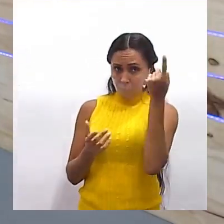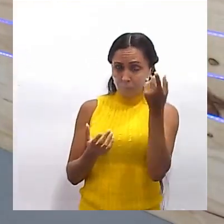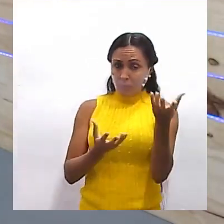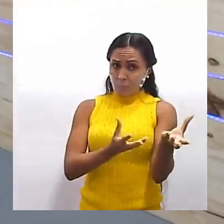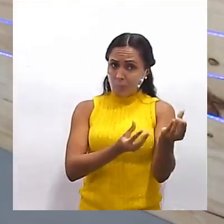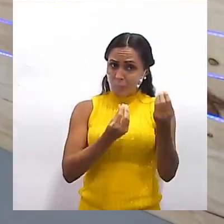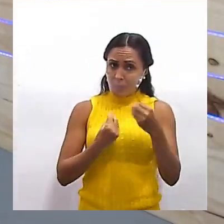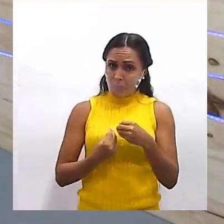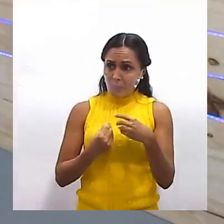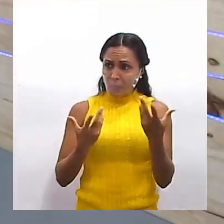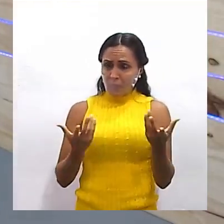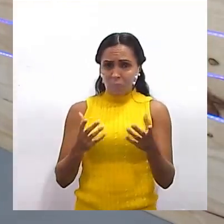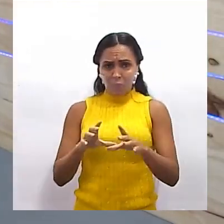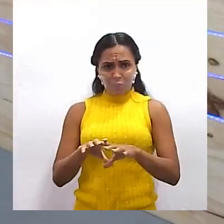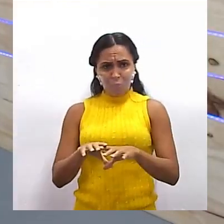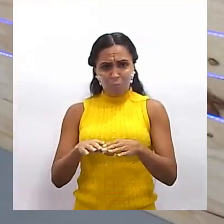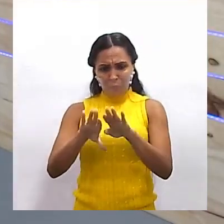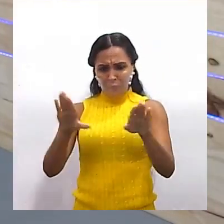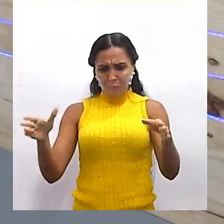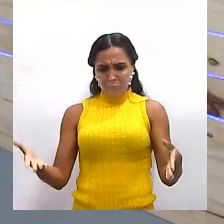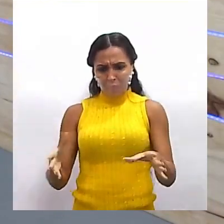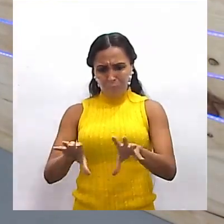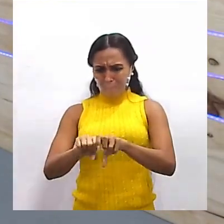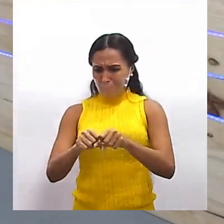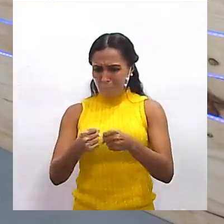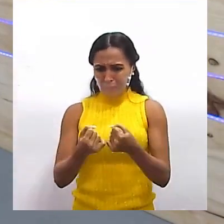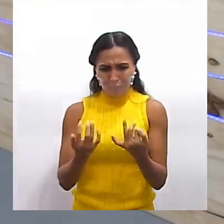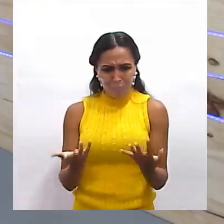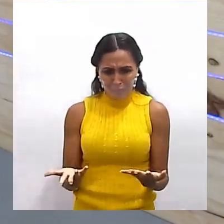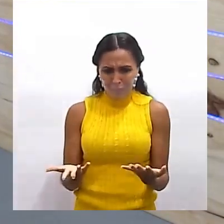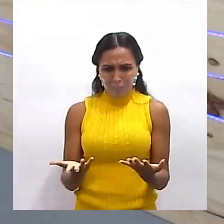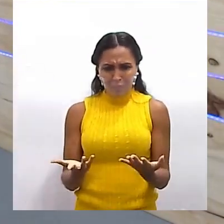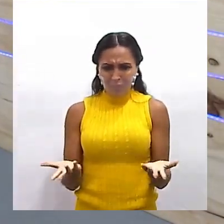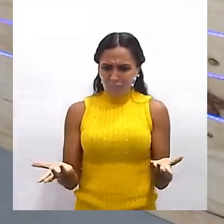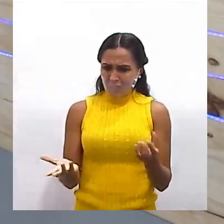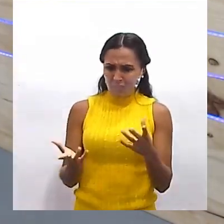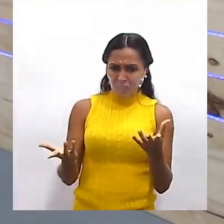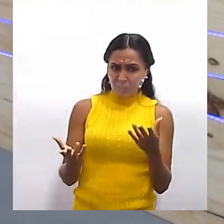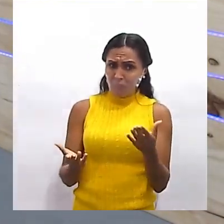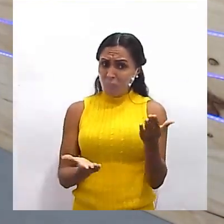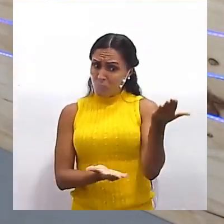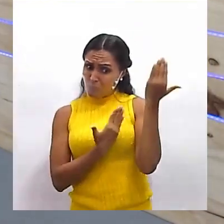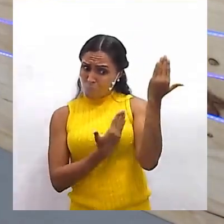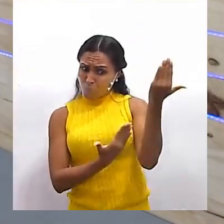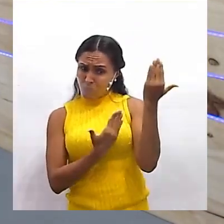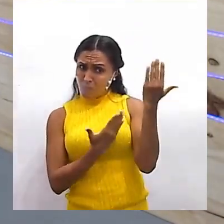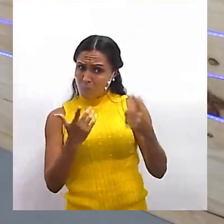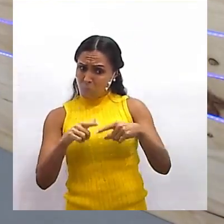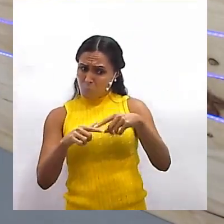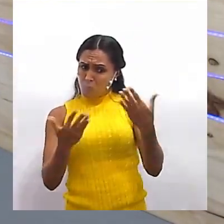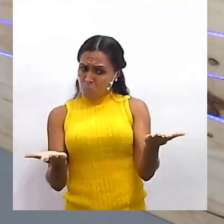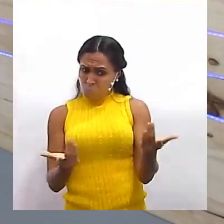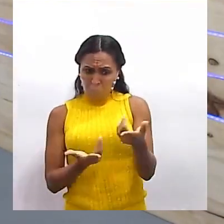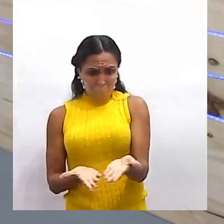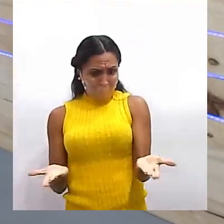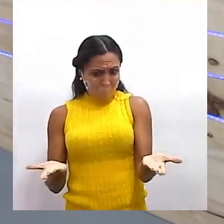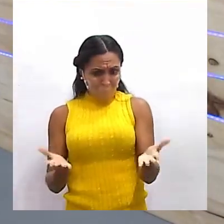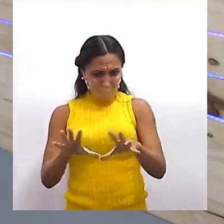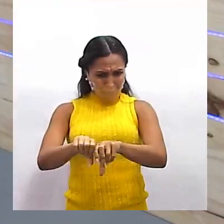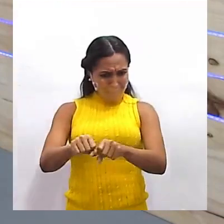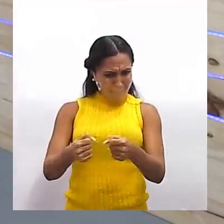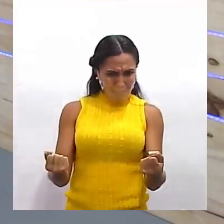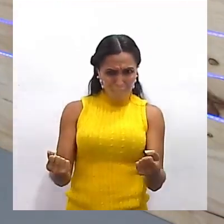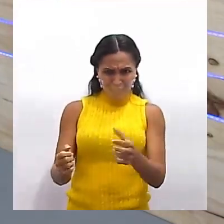a caixa amassada, como a gente falou aqui. Será que tá bom? Já gera aquela desconfiança, né? De quem está recebendo aquele material. Uma